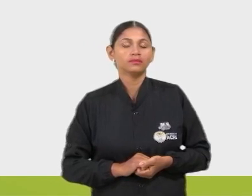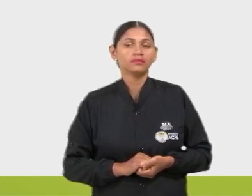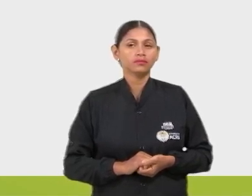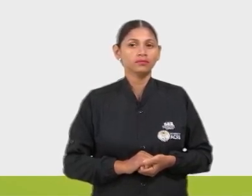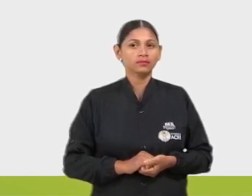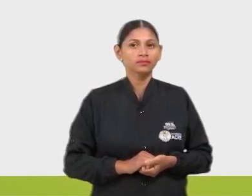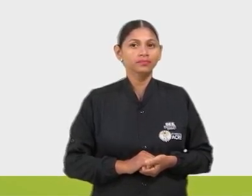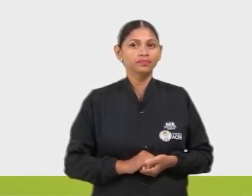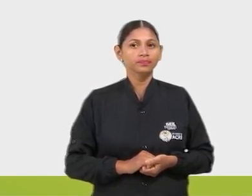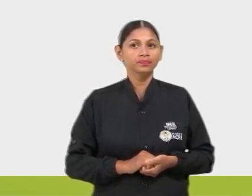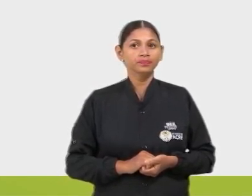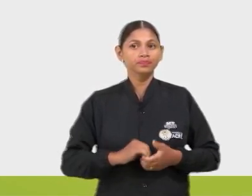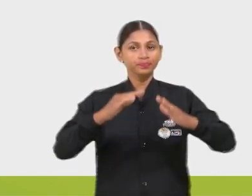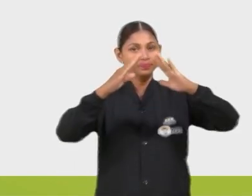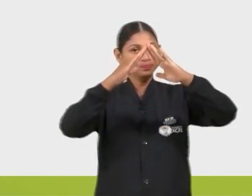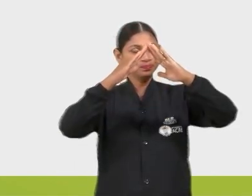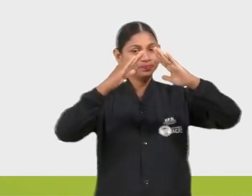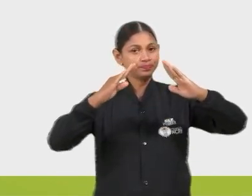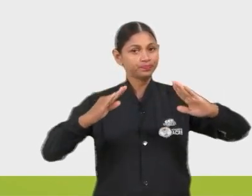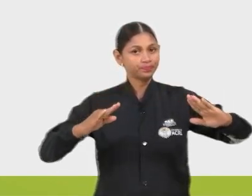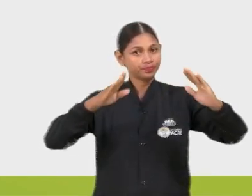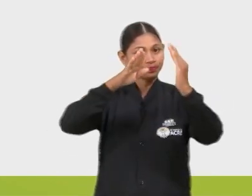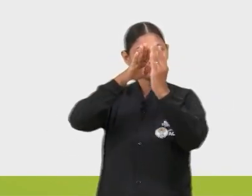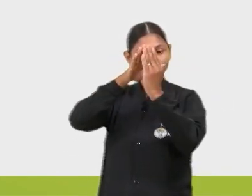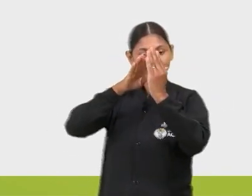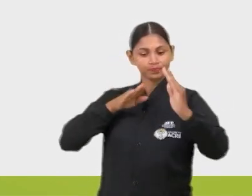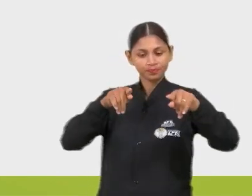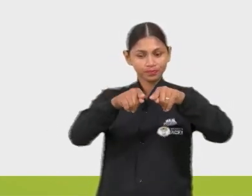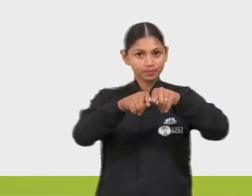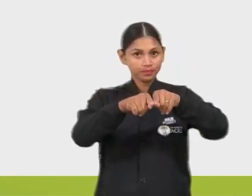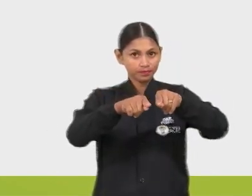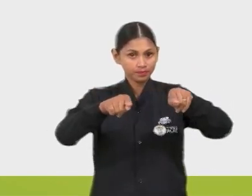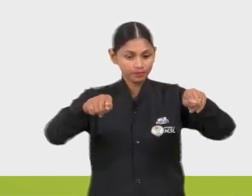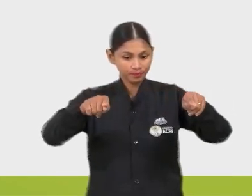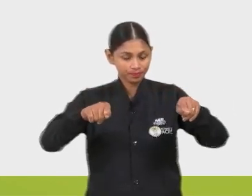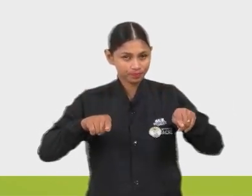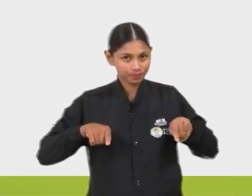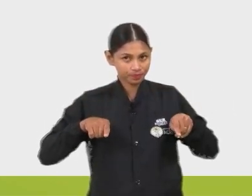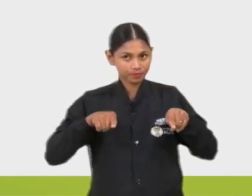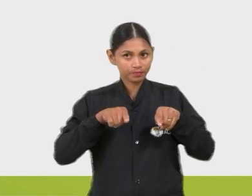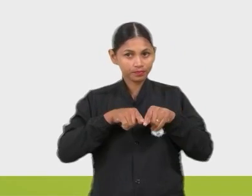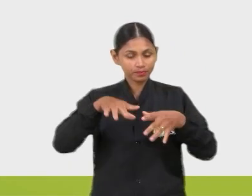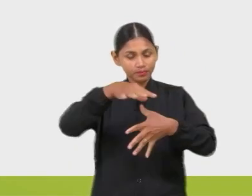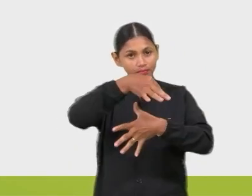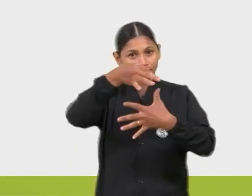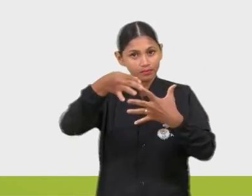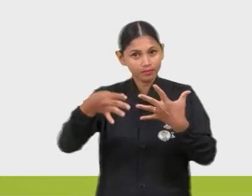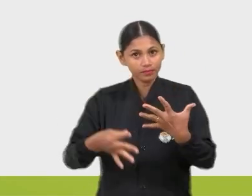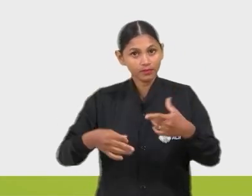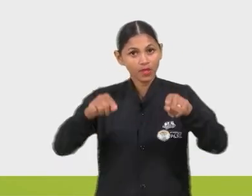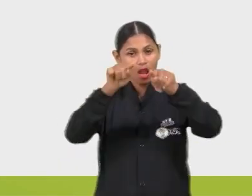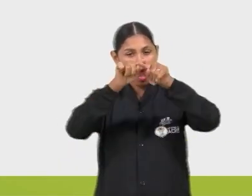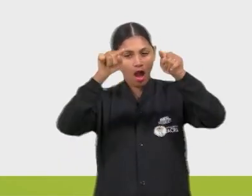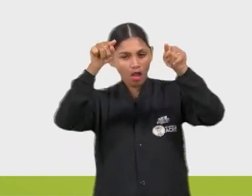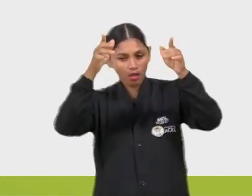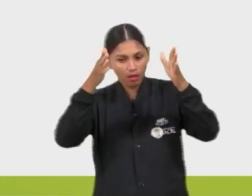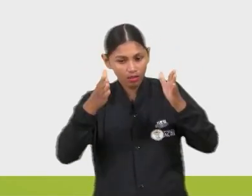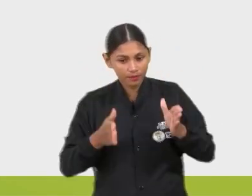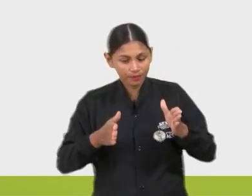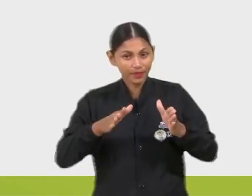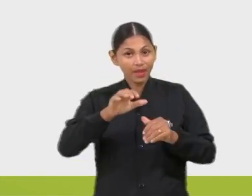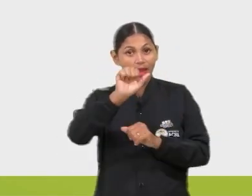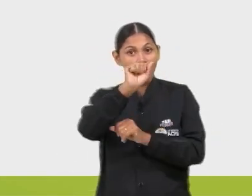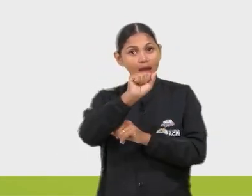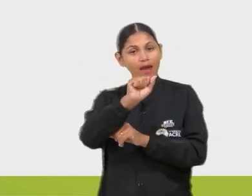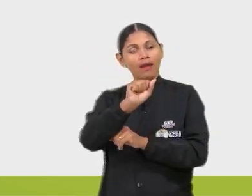pirâmide quadrangular, né? Ela vai envolver aqui os conceitos básicos aqui da pirâmide. Elementos, arestas, né? Então vou trazer aqui uma montagem